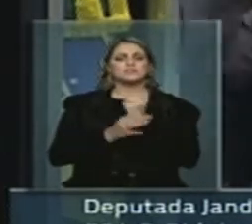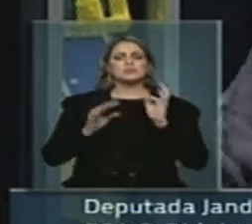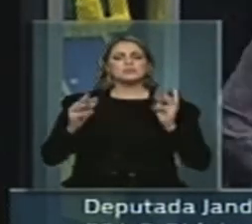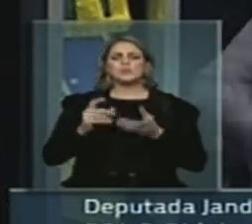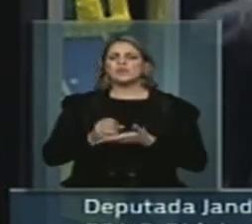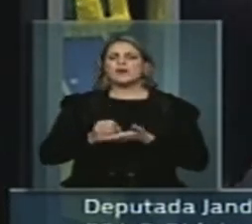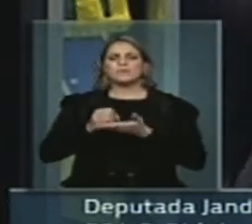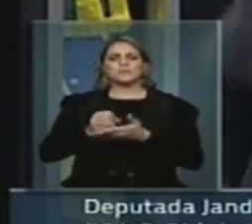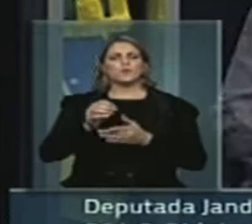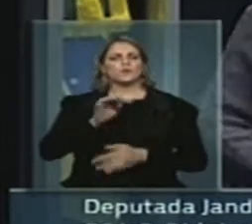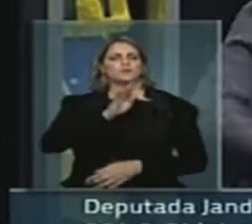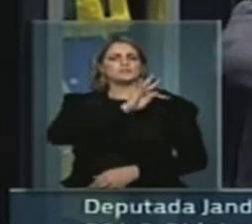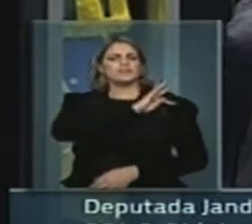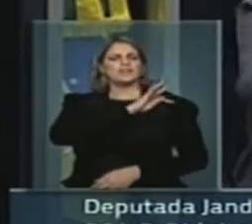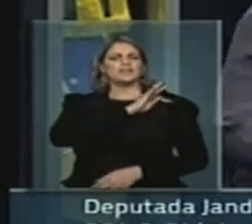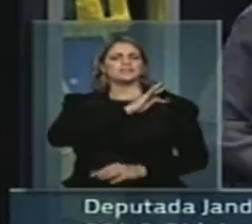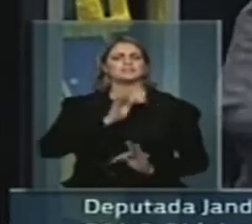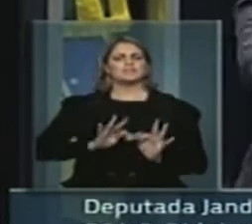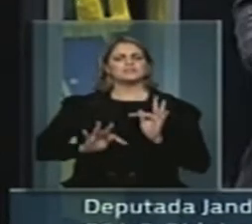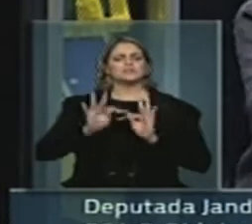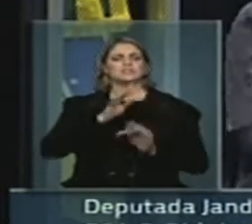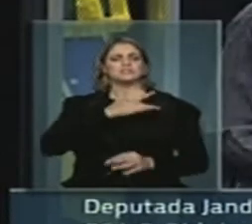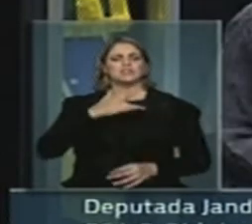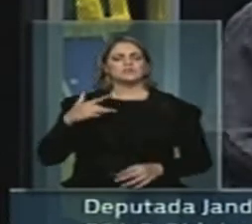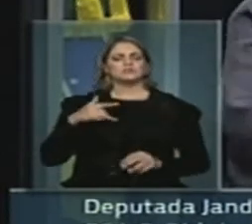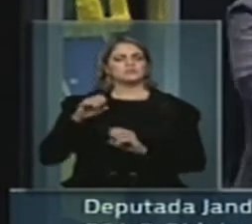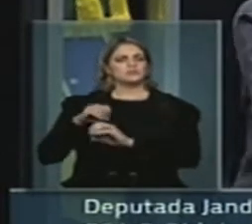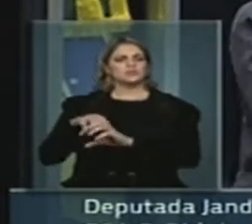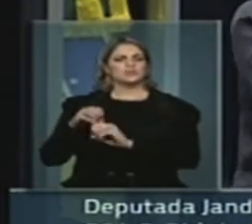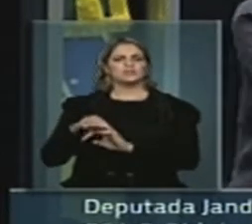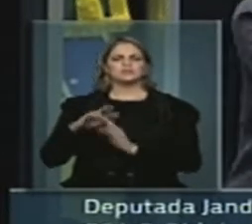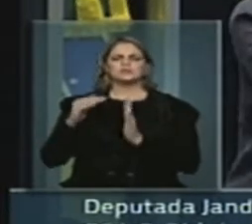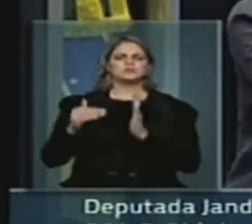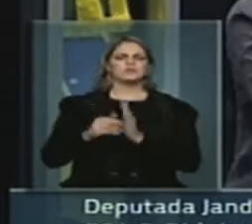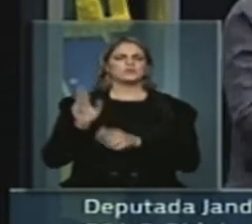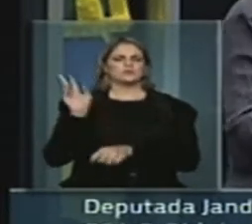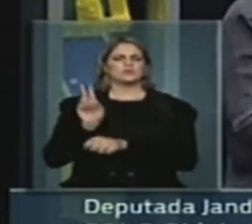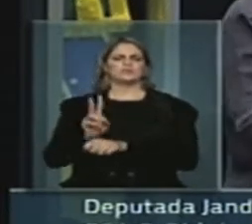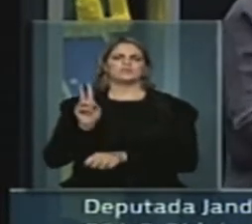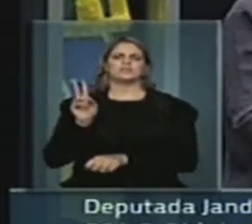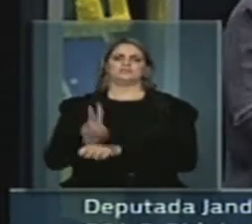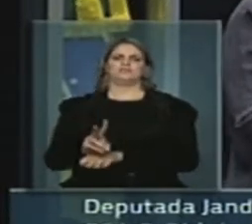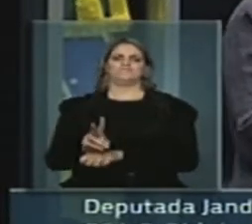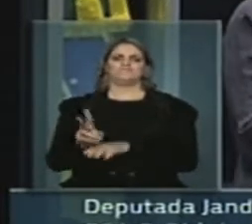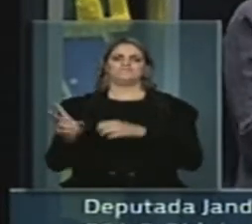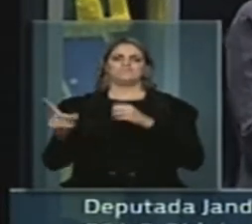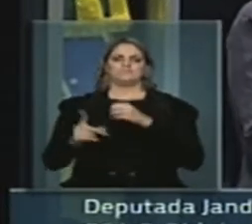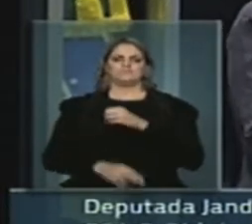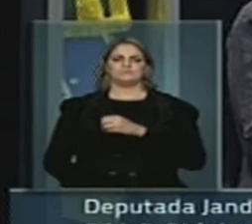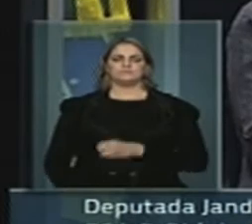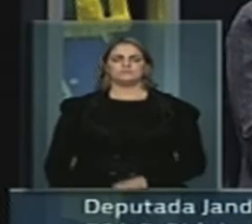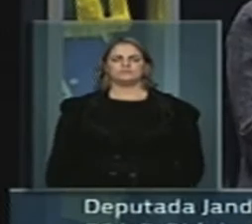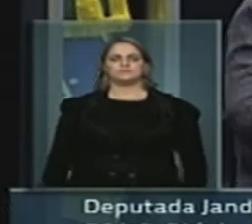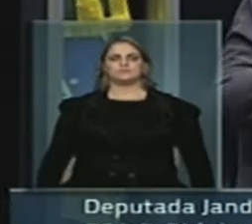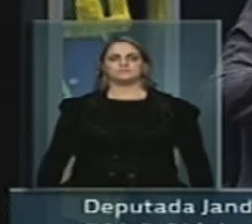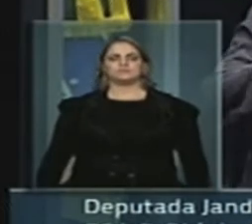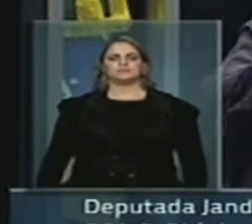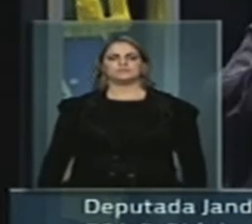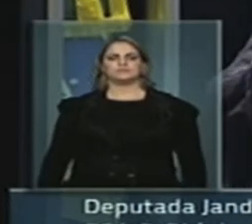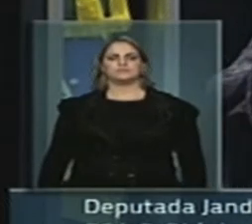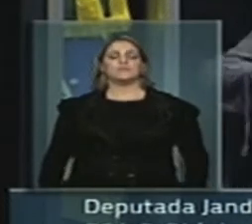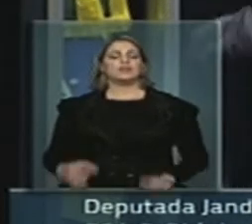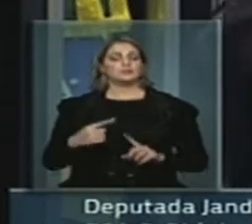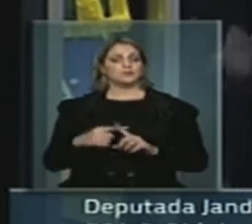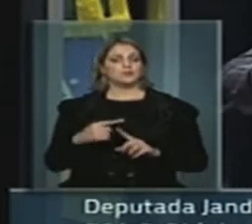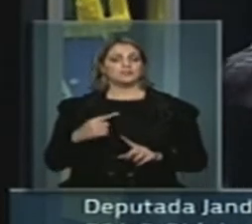apoio técnico, tecnológico, de saúde, de educação e de proteção. Ah, senhor presidente, na